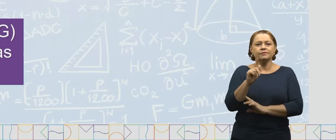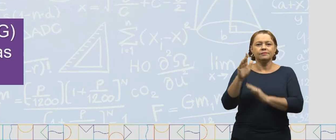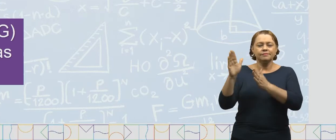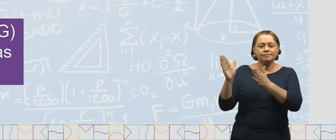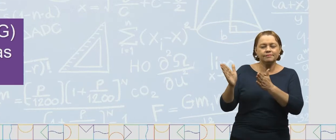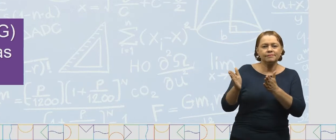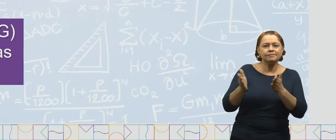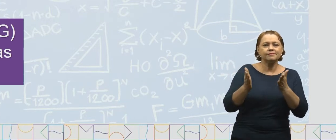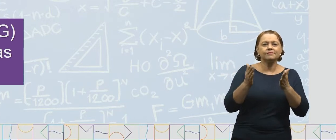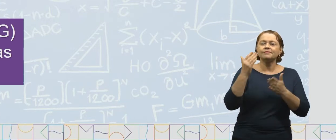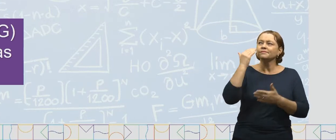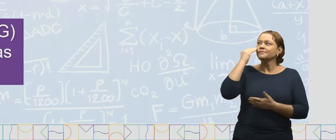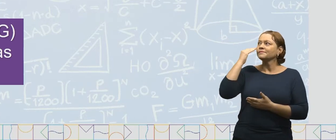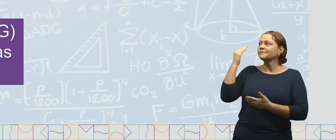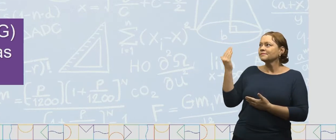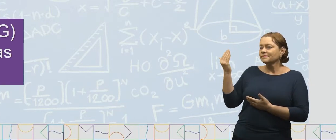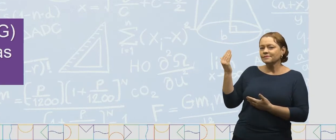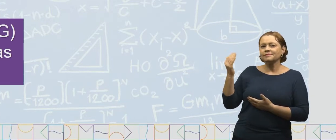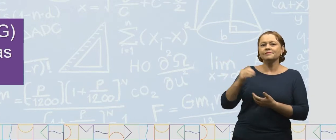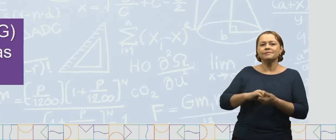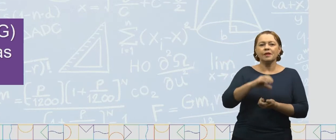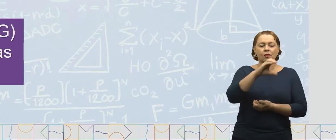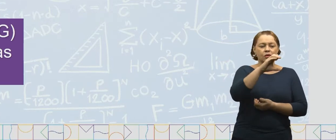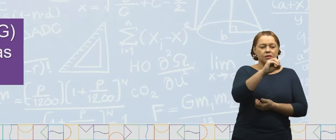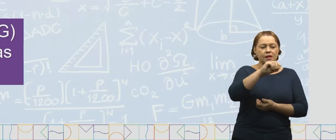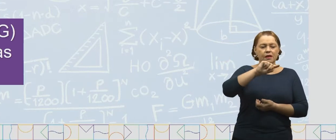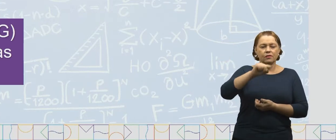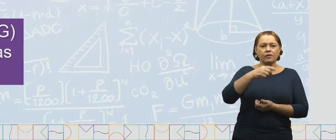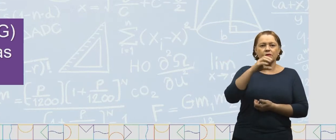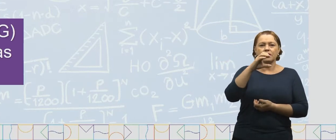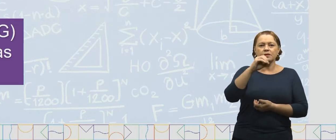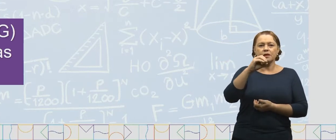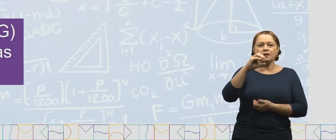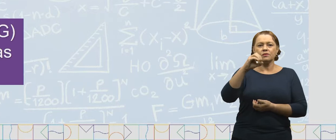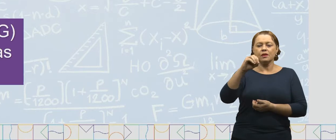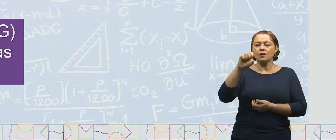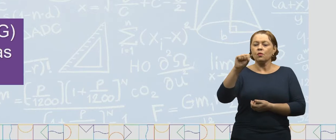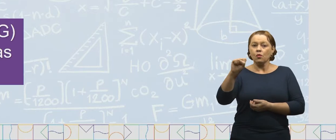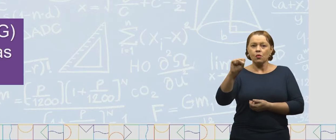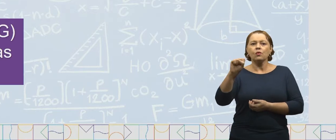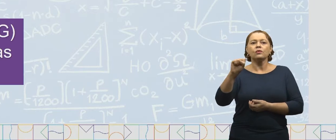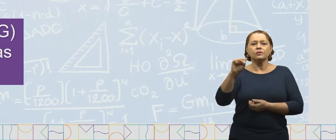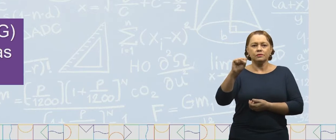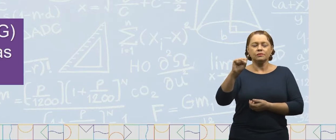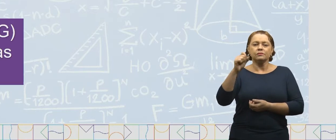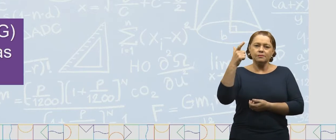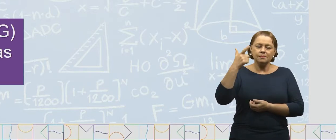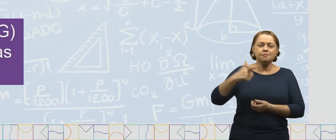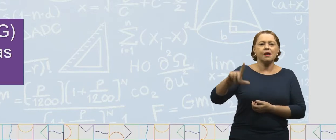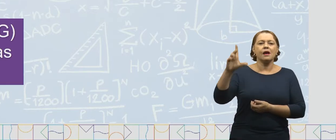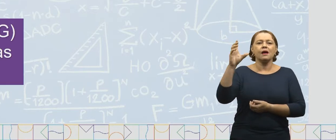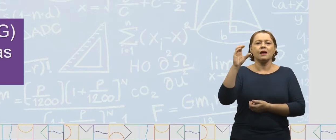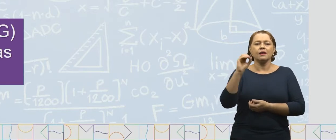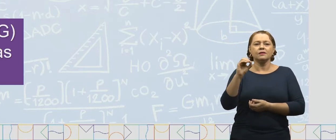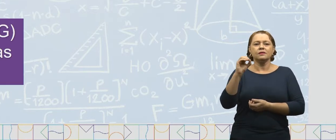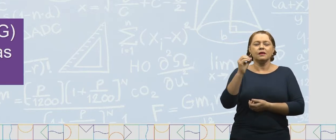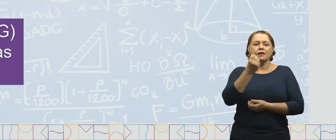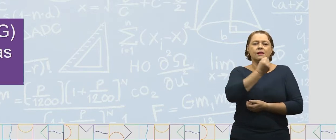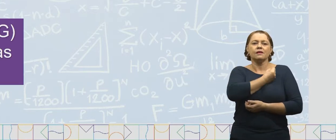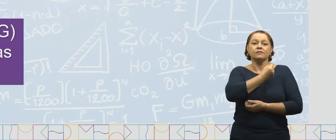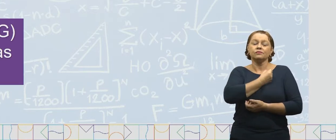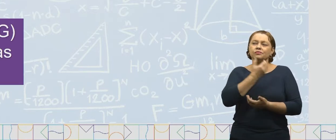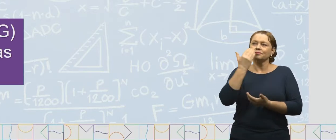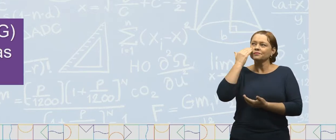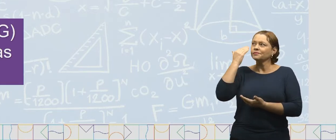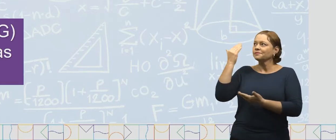o 0,08 para a unidade do hectograma. Acrescentamos mais um zero, dessa